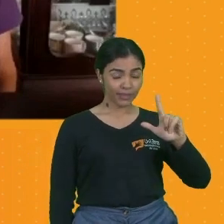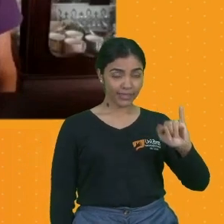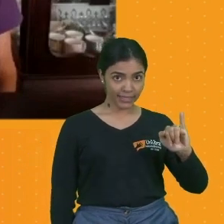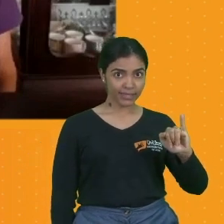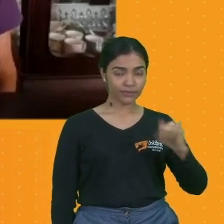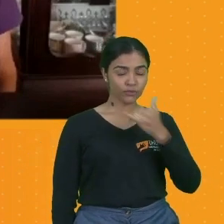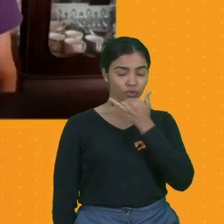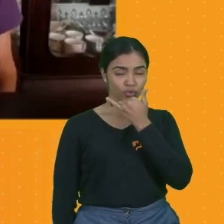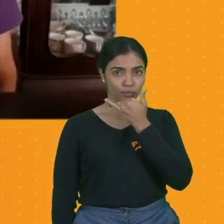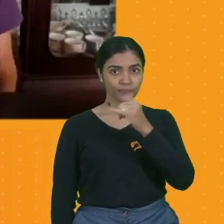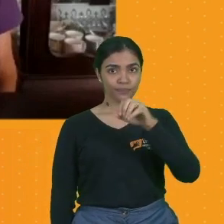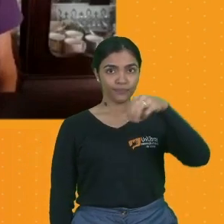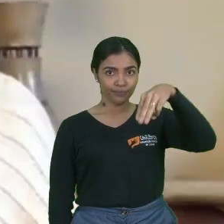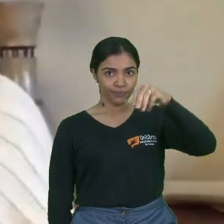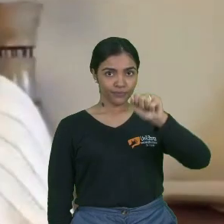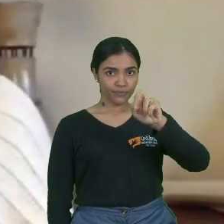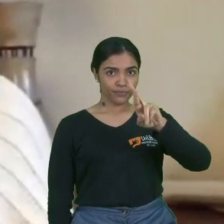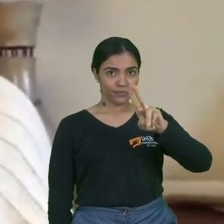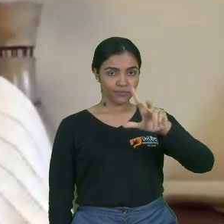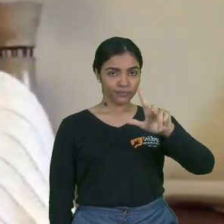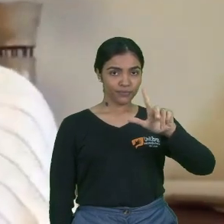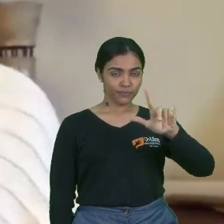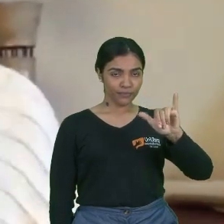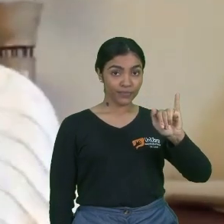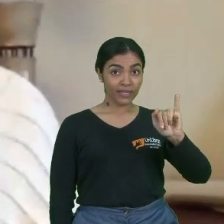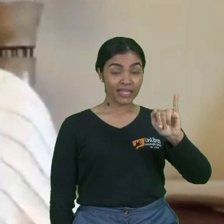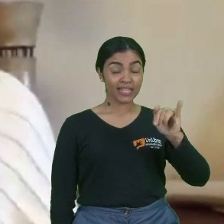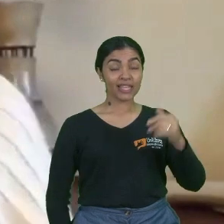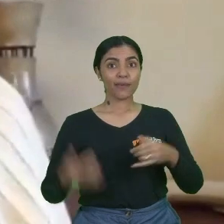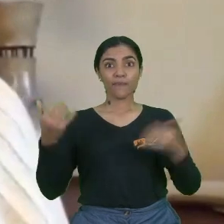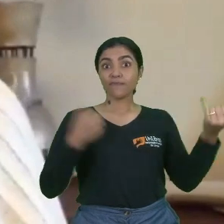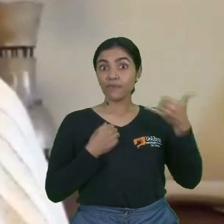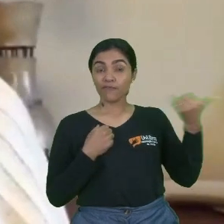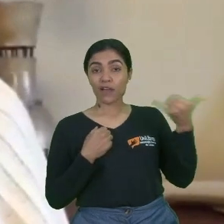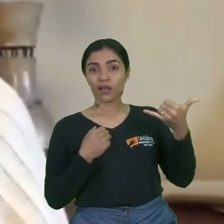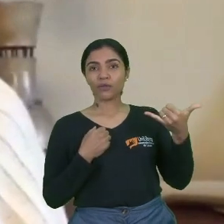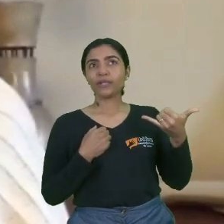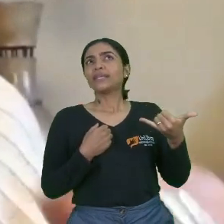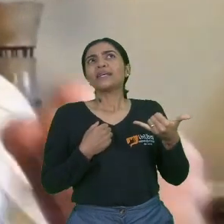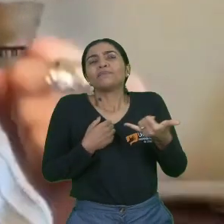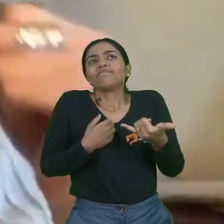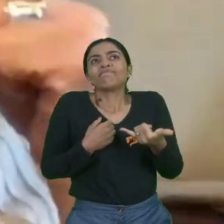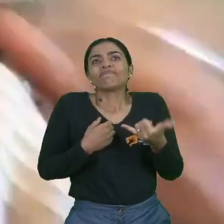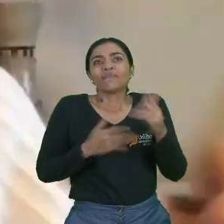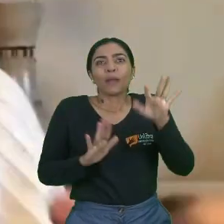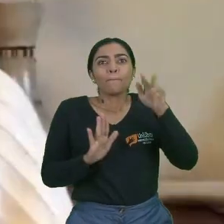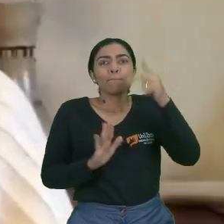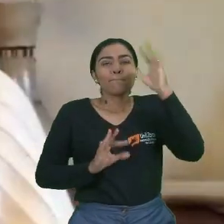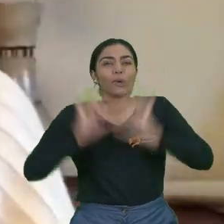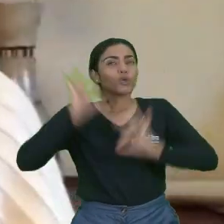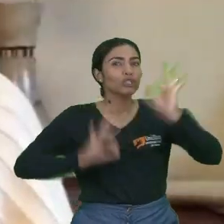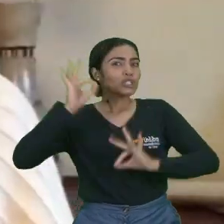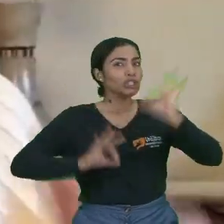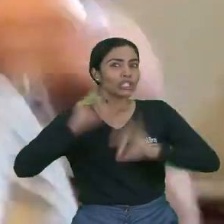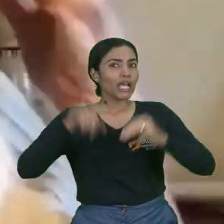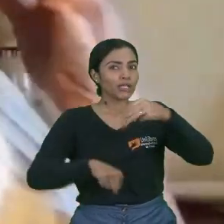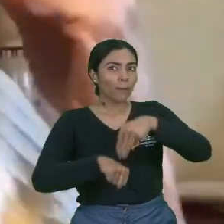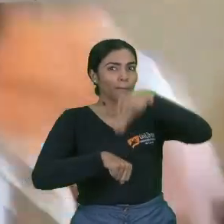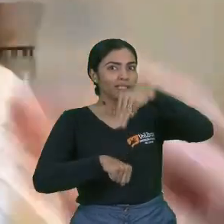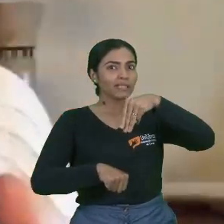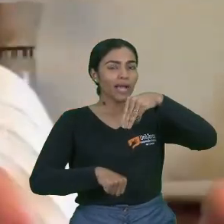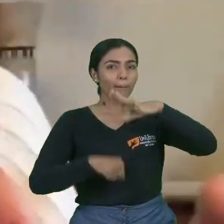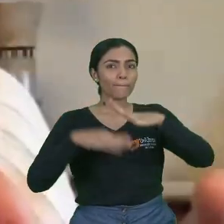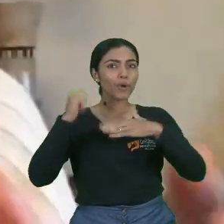dito assim para mim esse esse projeto do mestrado profissional formatação do informadores